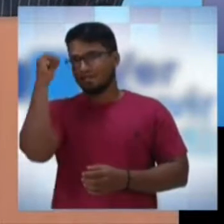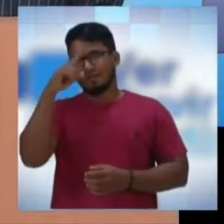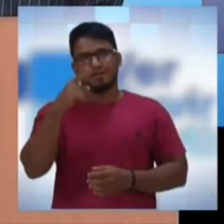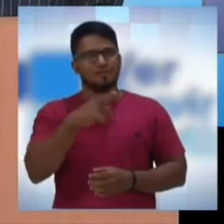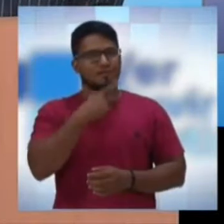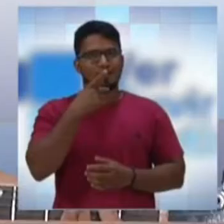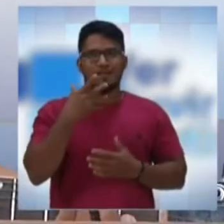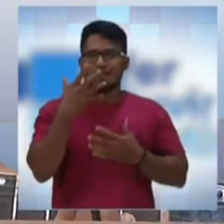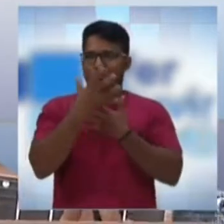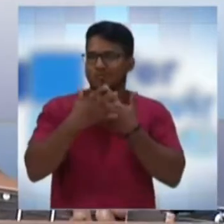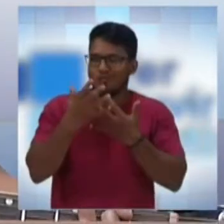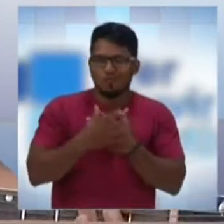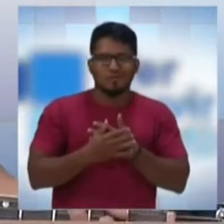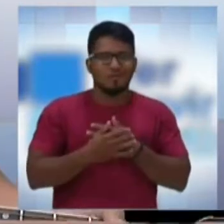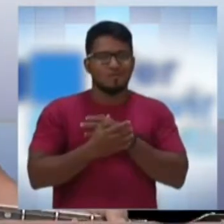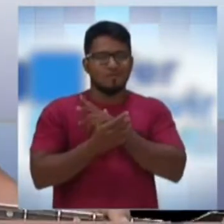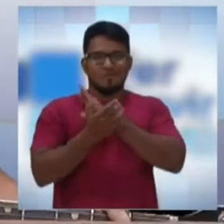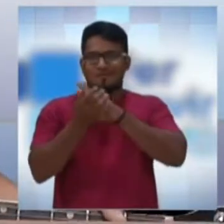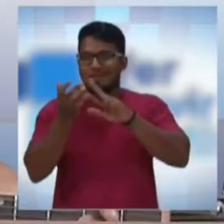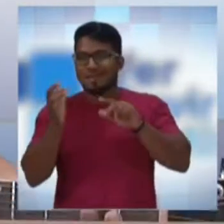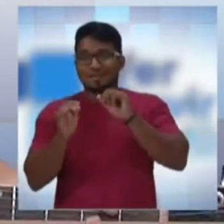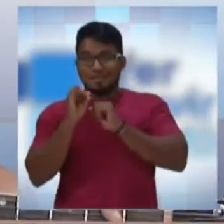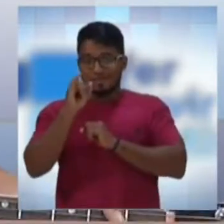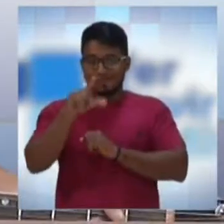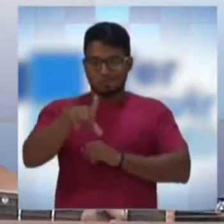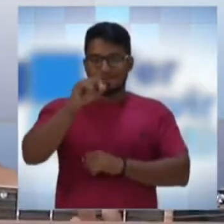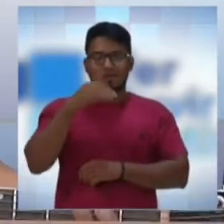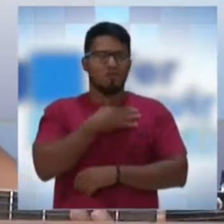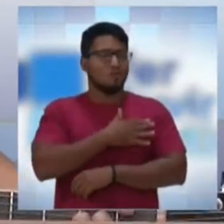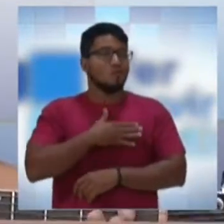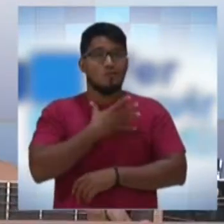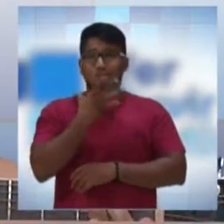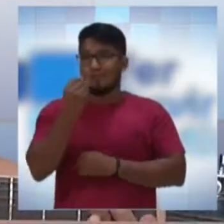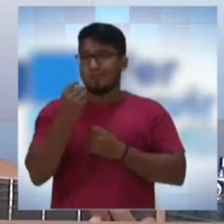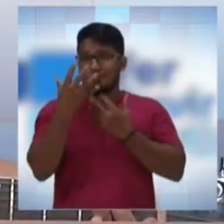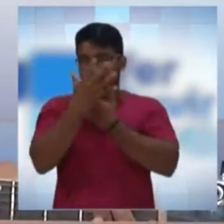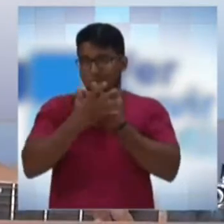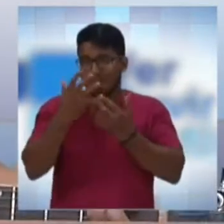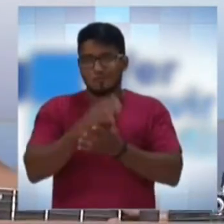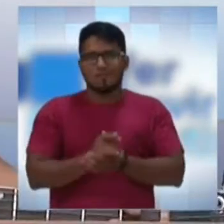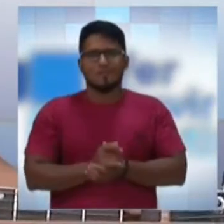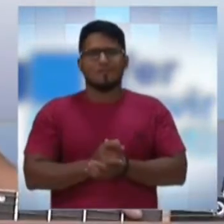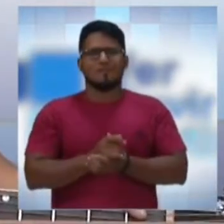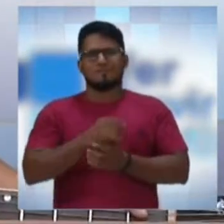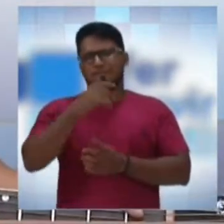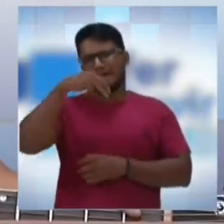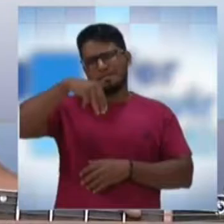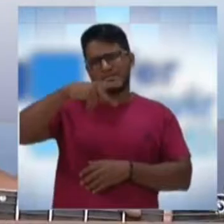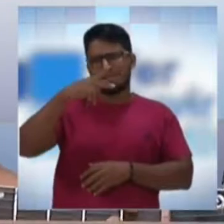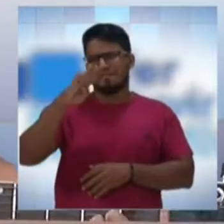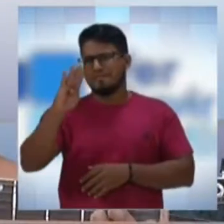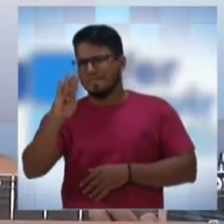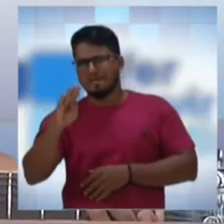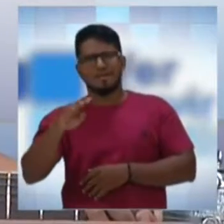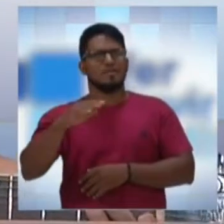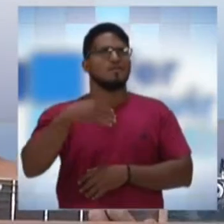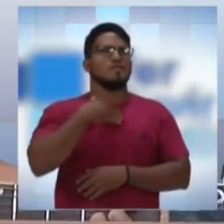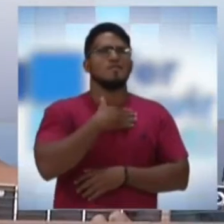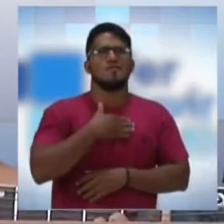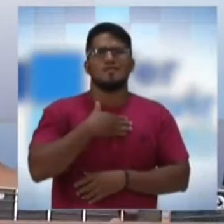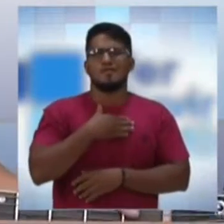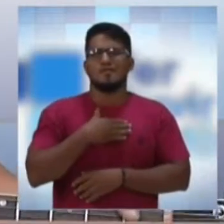É bem difícil falar das minhas preferências, sim, mas se for para eu escolher... Assim, eu gosto muito de música. Sim. Música, gosto de MPB, eu